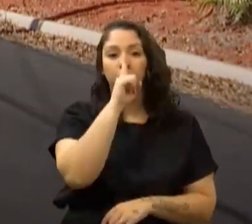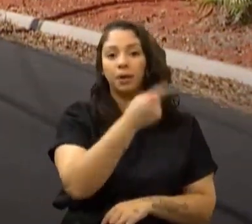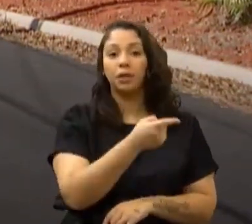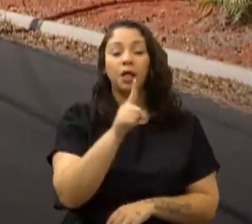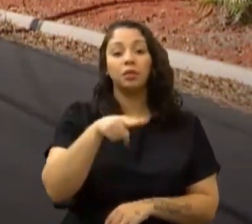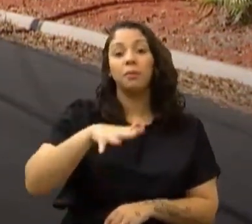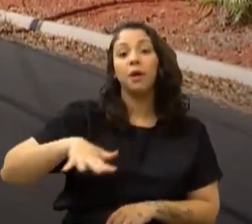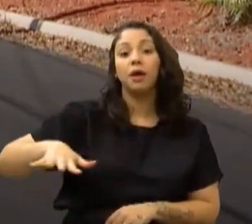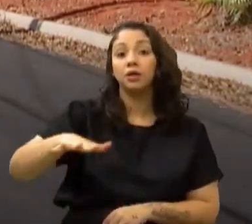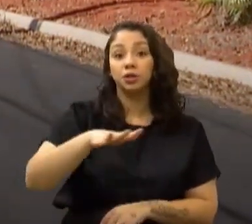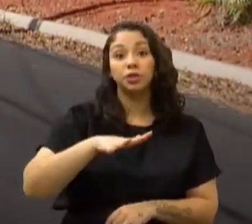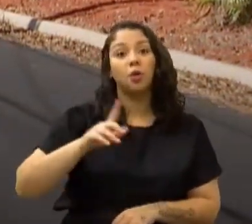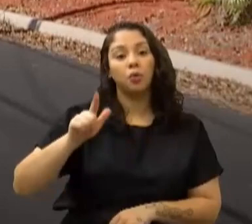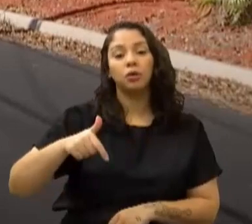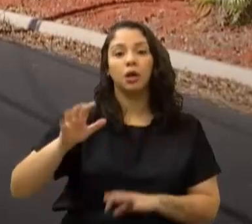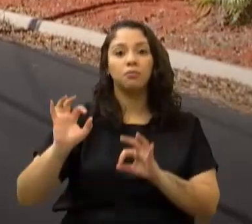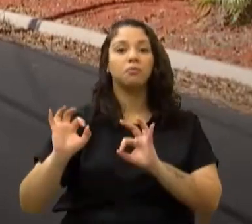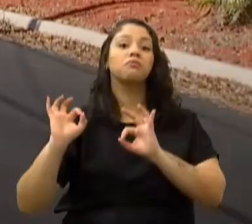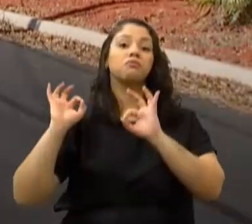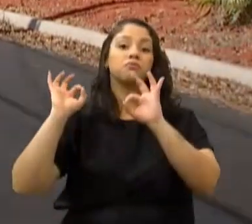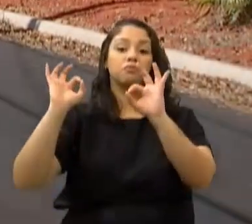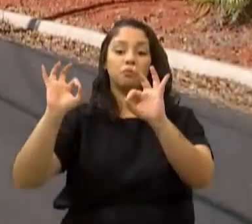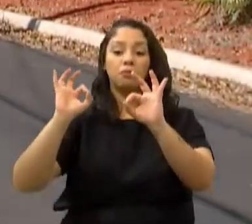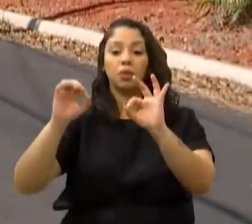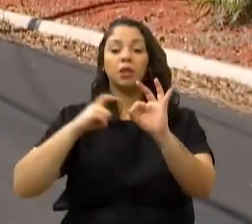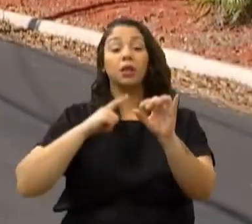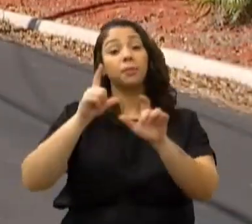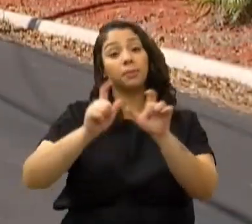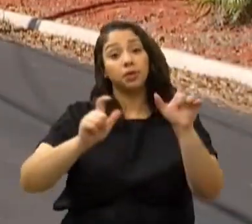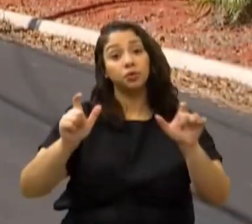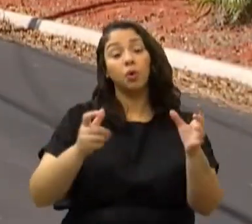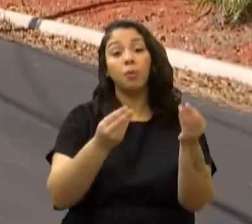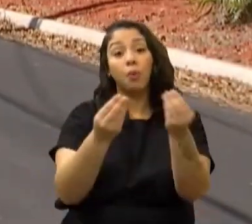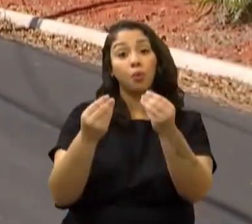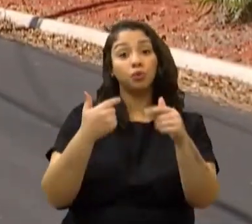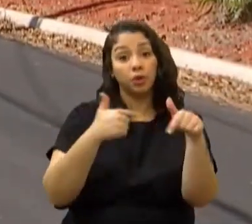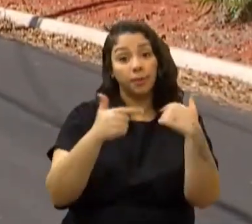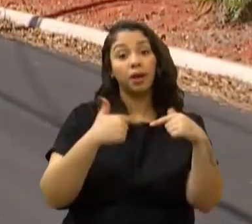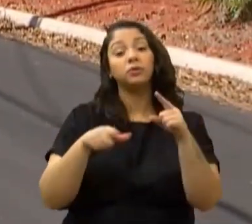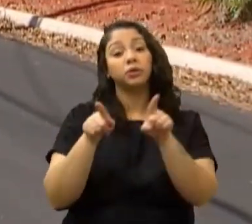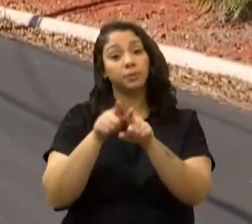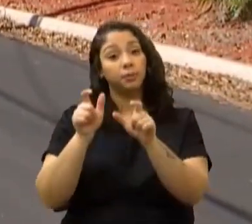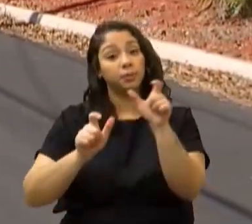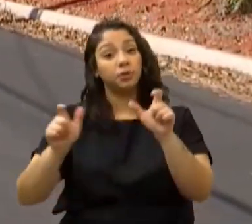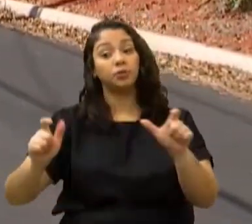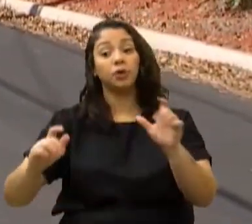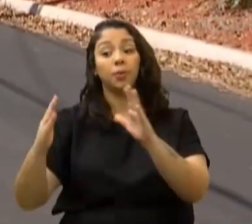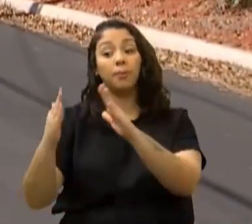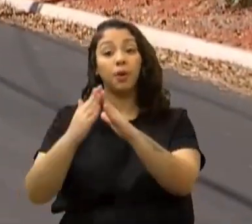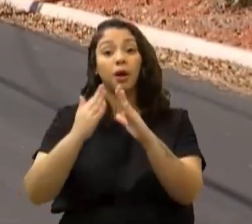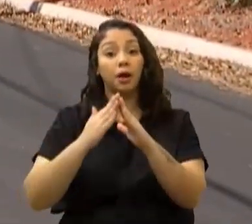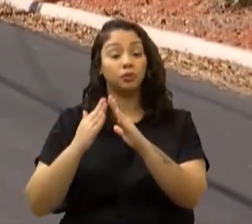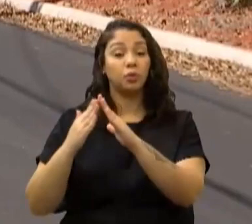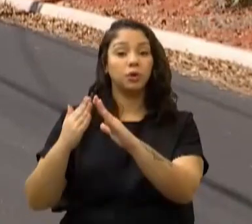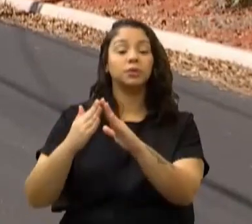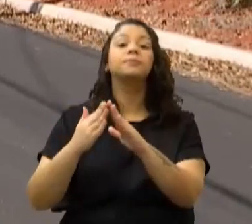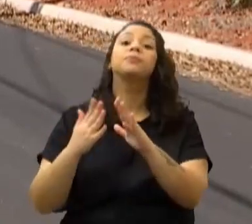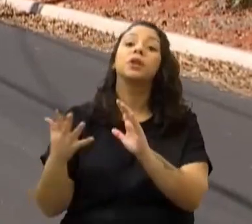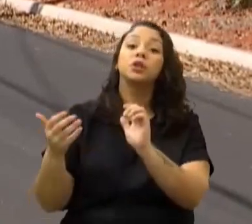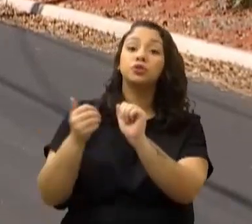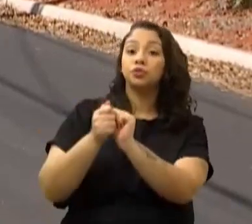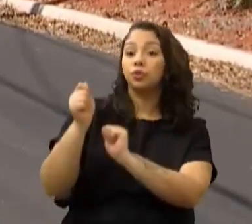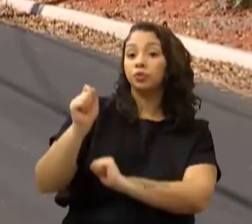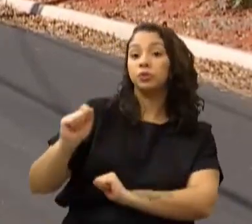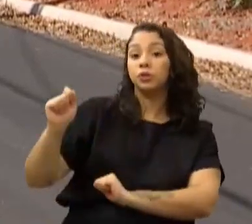mandato aqui é uma região nobre uma região com muitos trabalhadores também além de moradores e junto